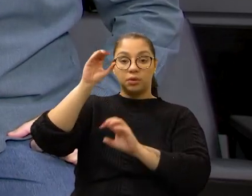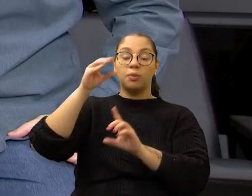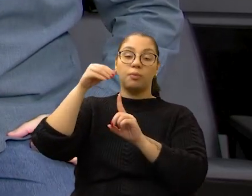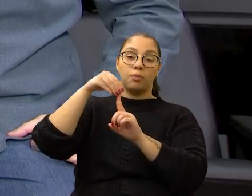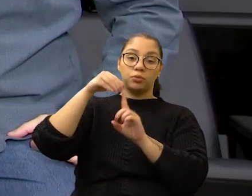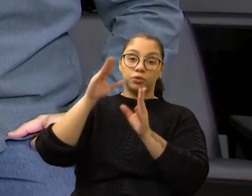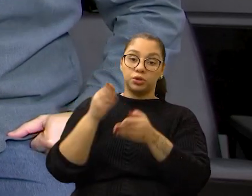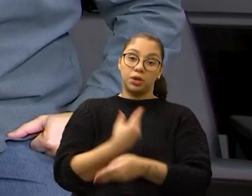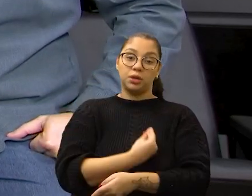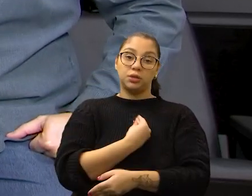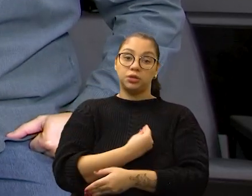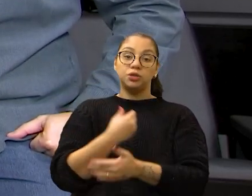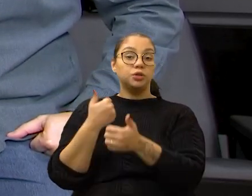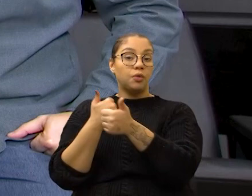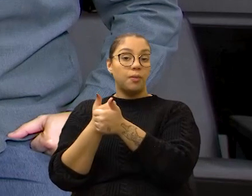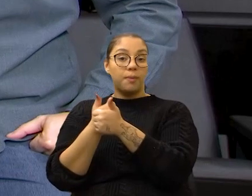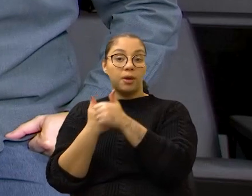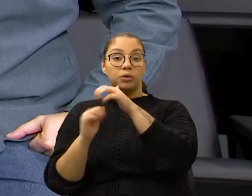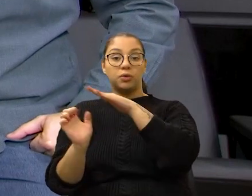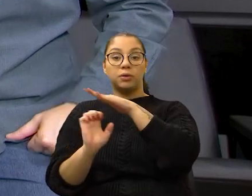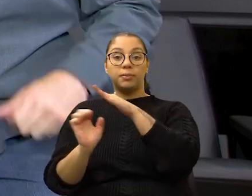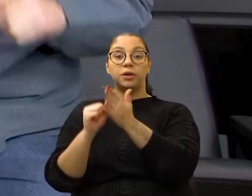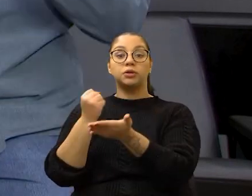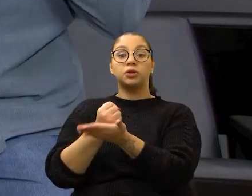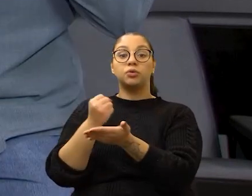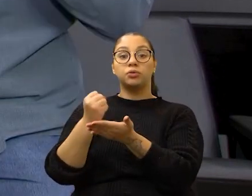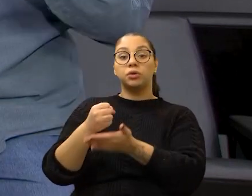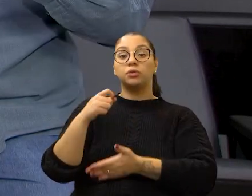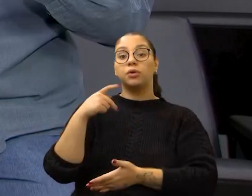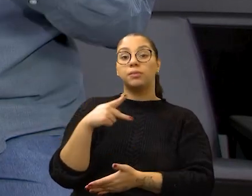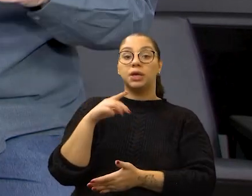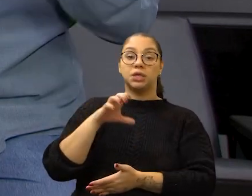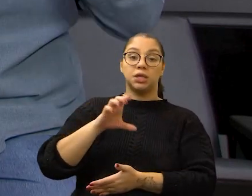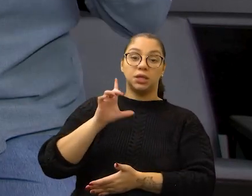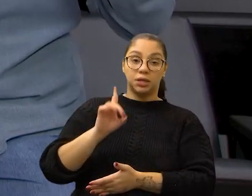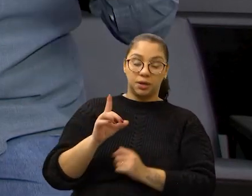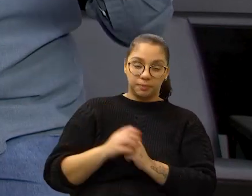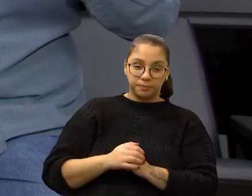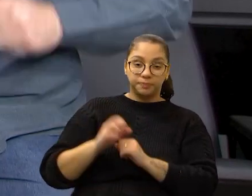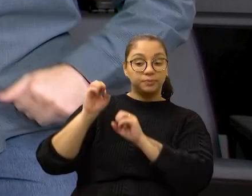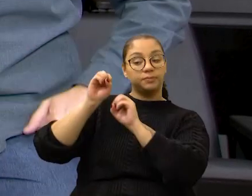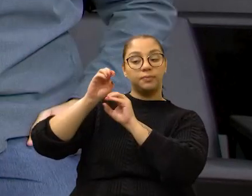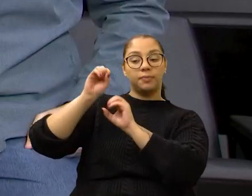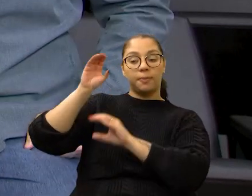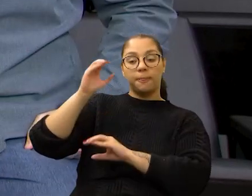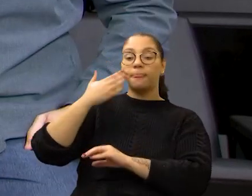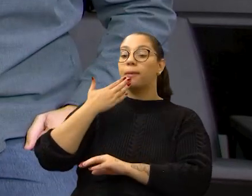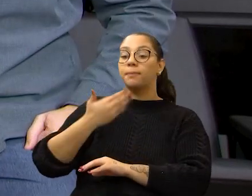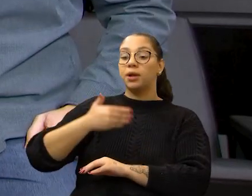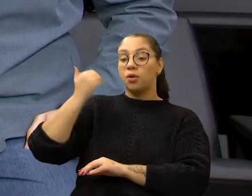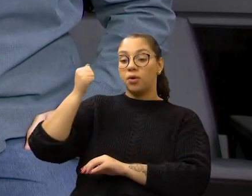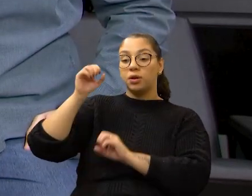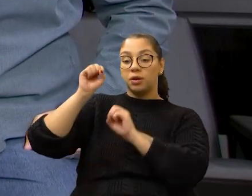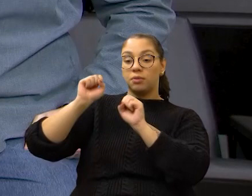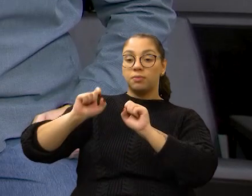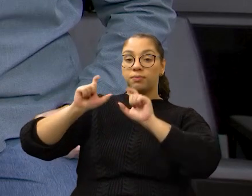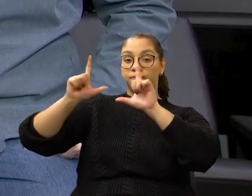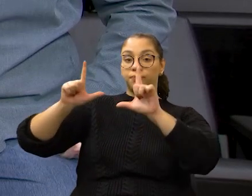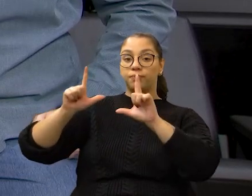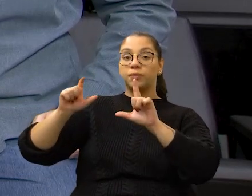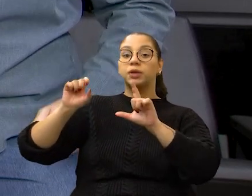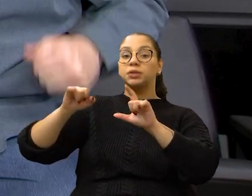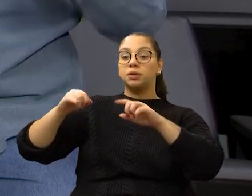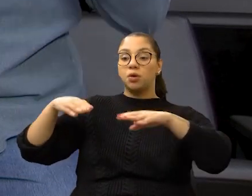pontos existentes próximos às empresas que contratam PCDs, semáforo, melhoria na sinalização